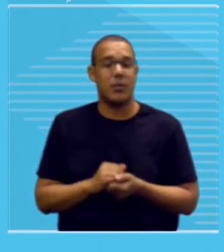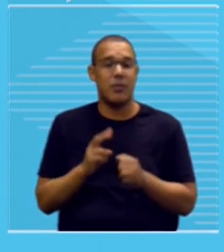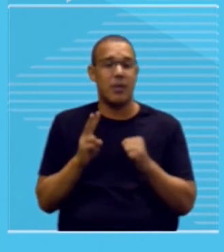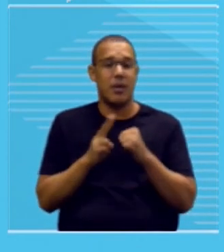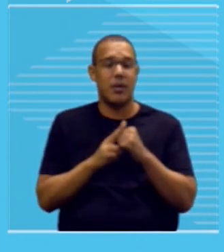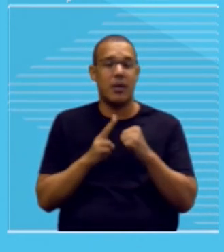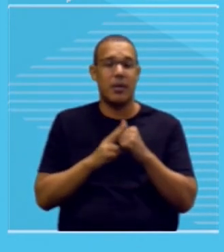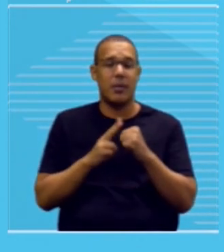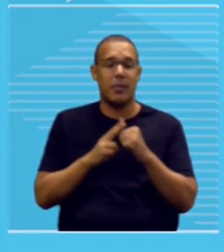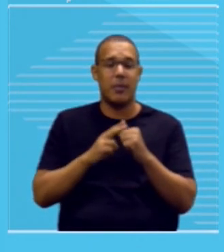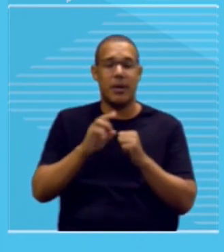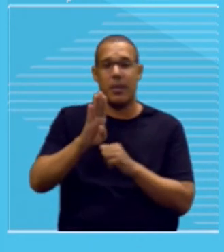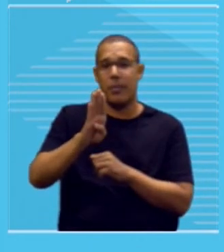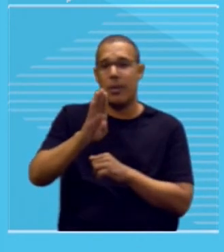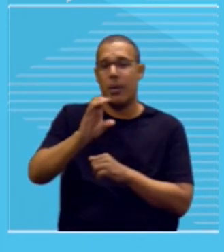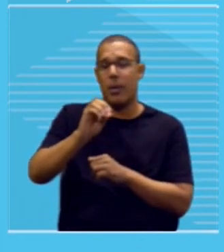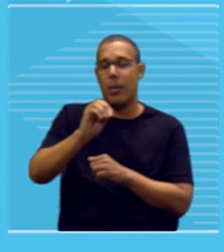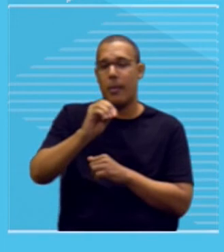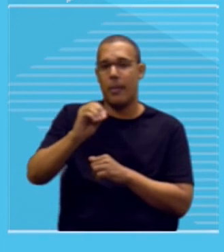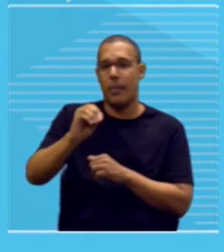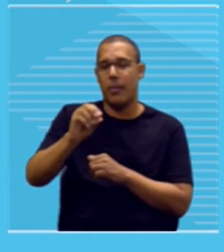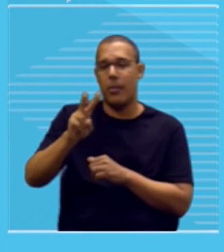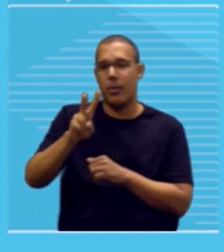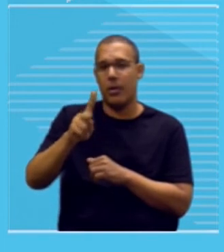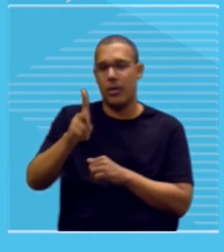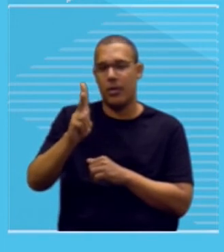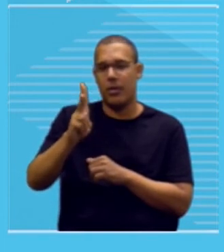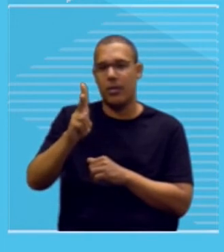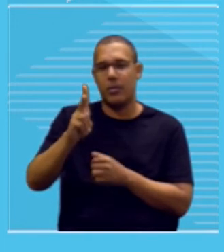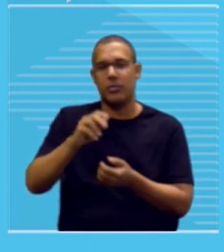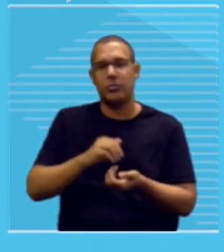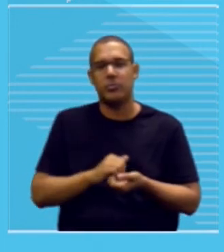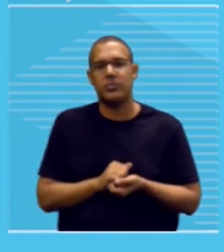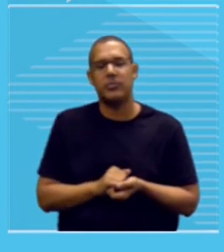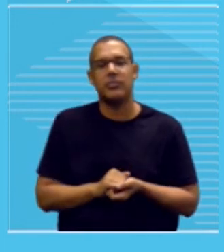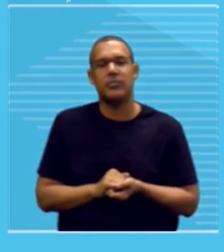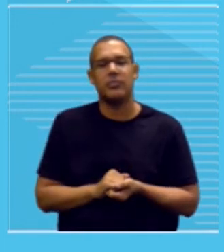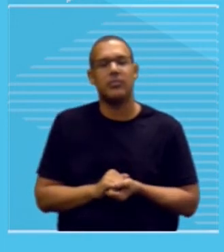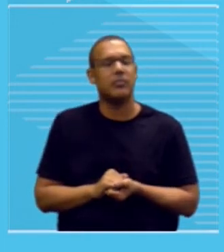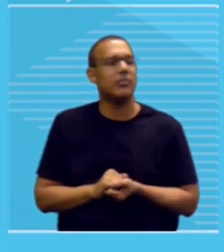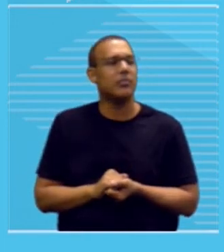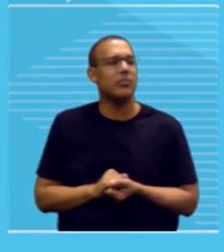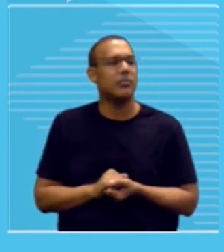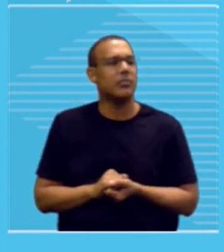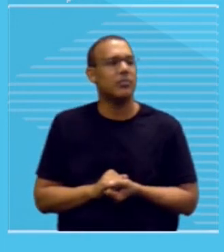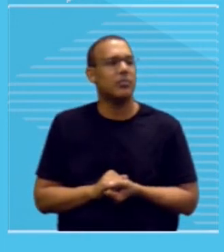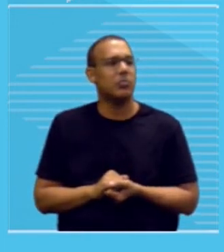verbo book Olha só o verbo book ele tá aqui ó